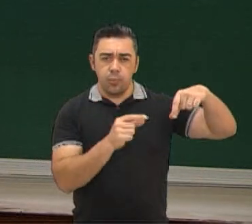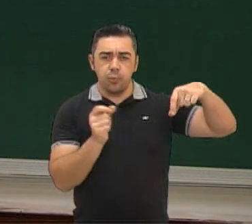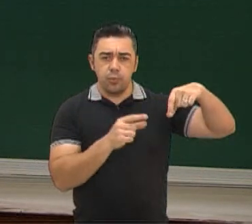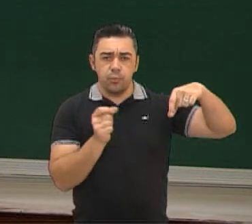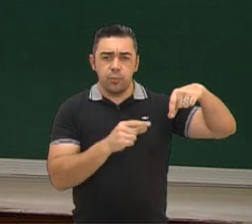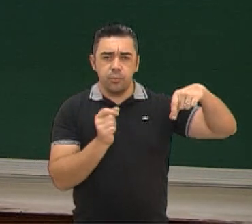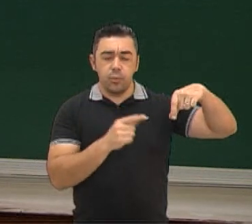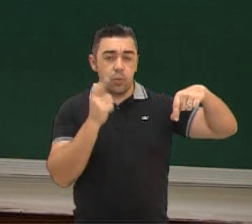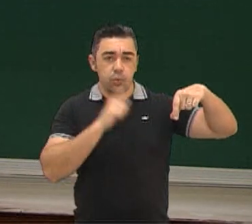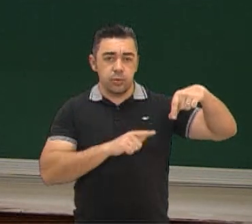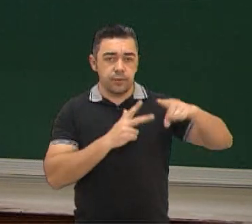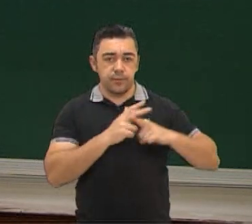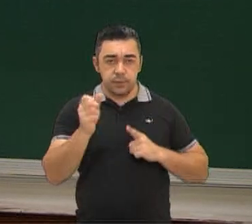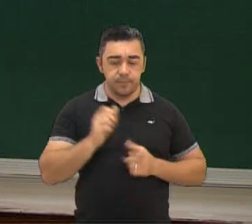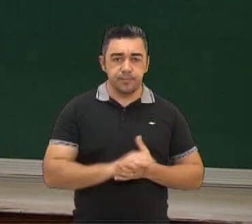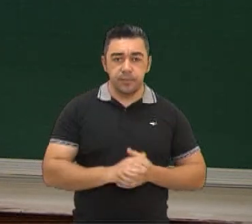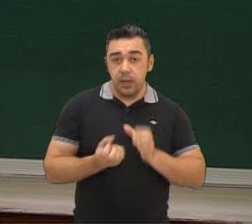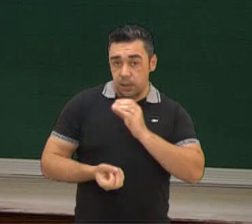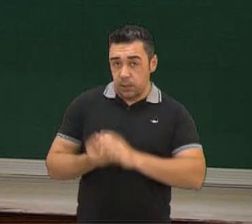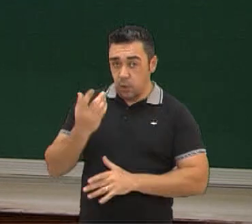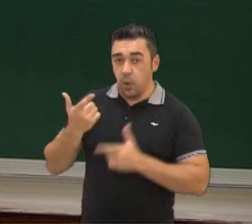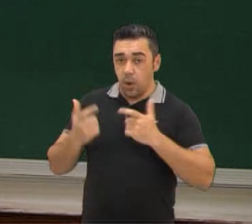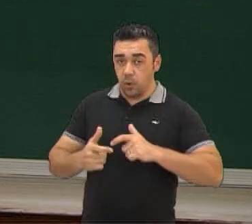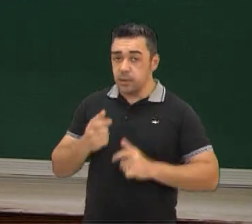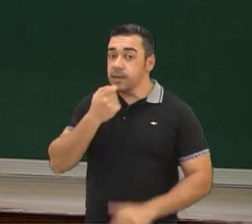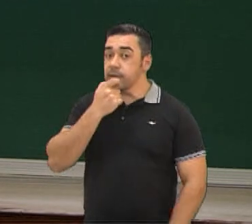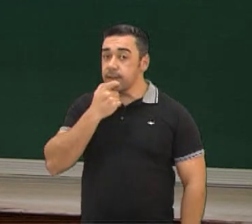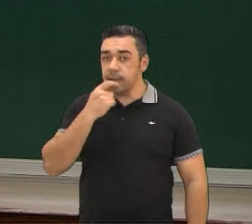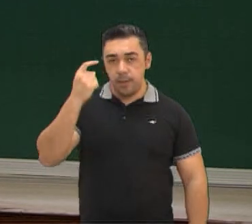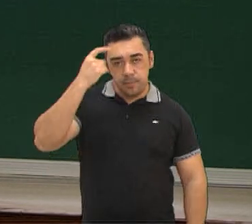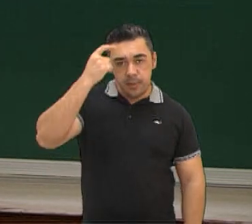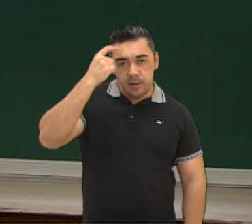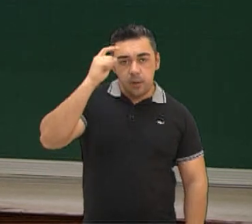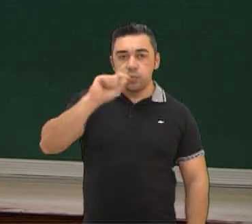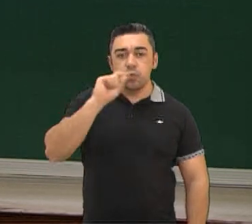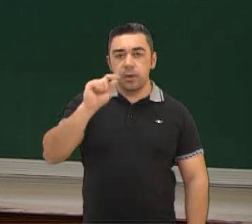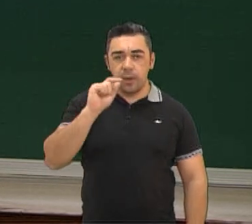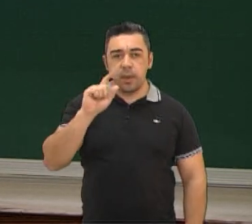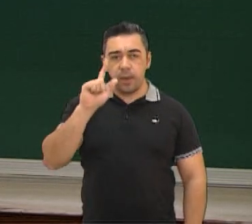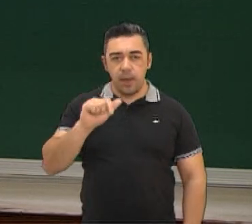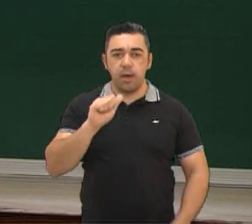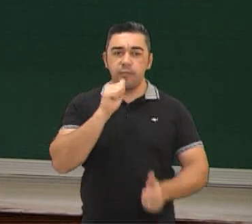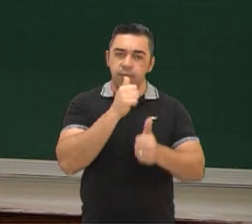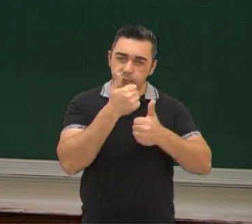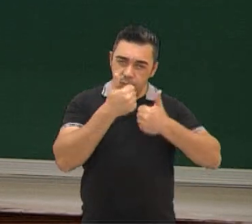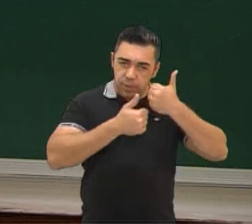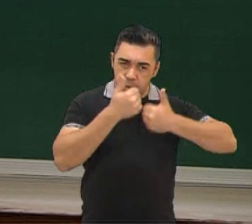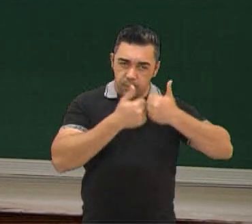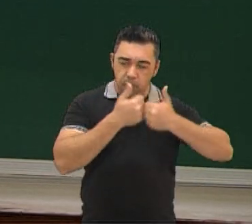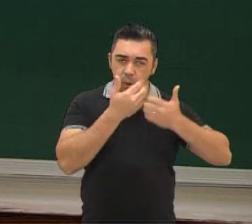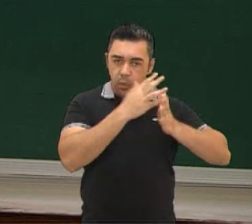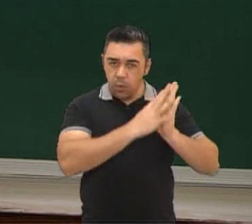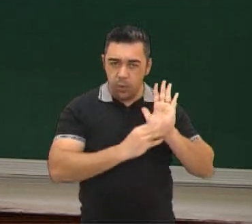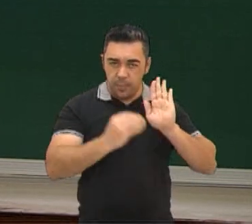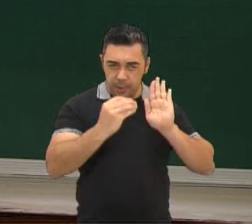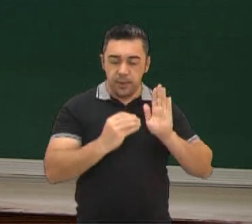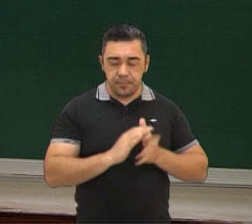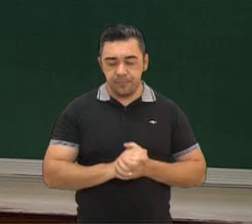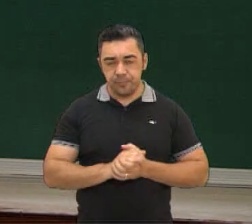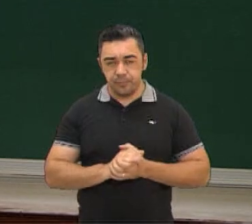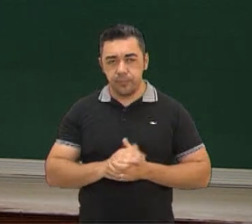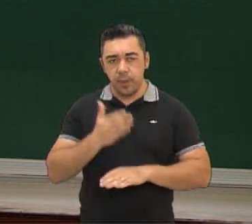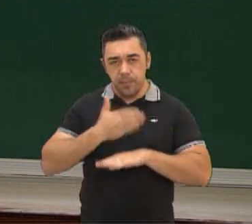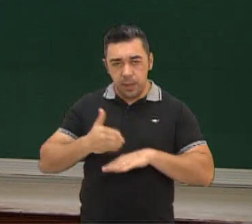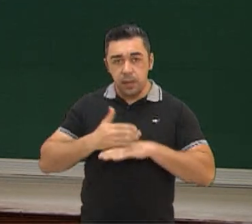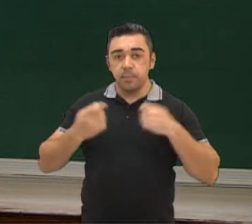de gols. Ele foi criado na Inglaterra, pensando em trazer o futebol para dentro da piscina. E para praticar é